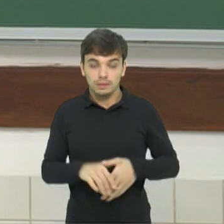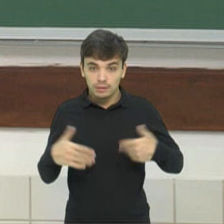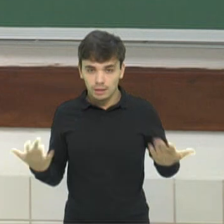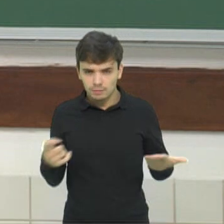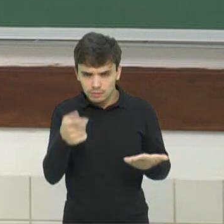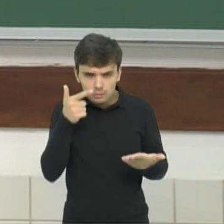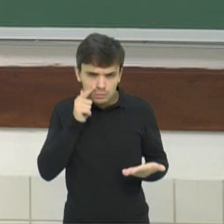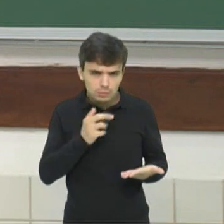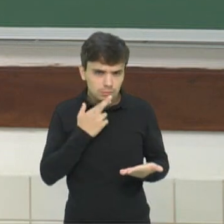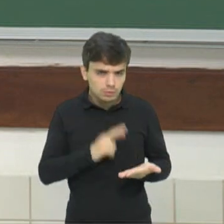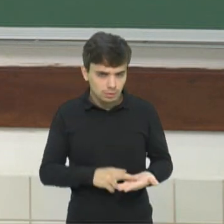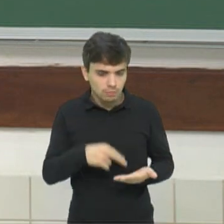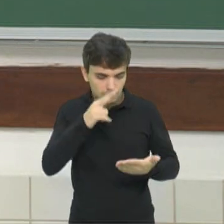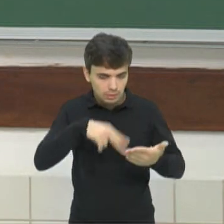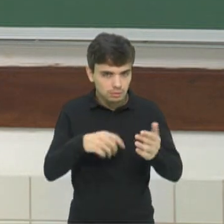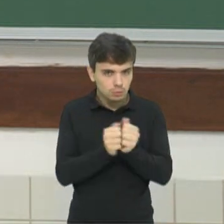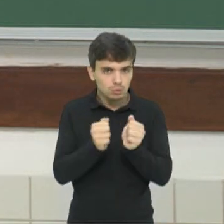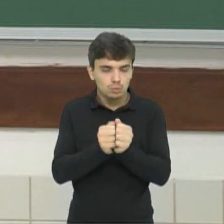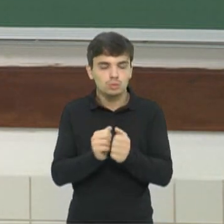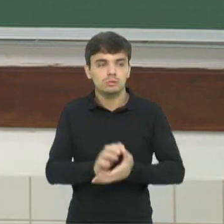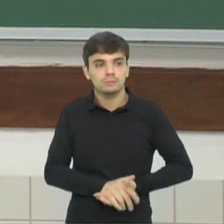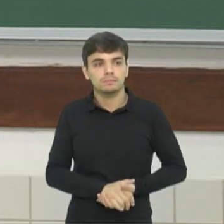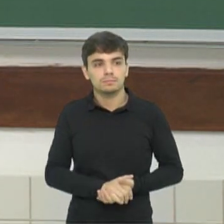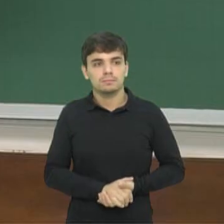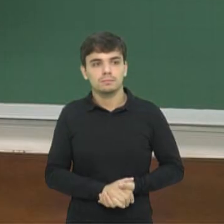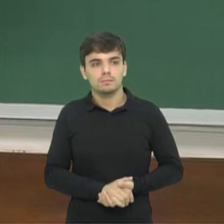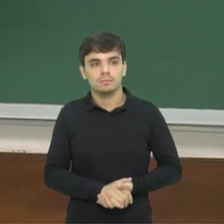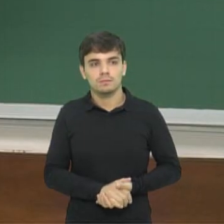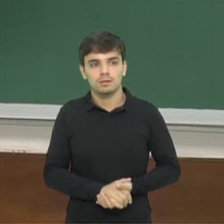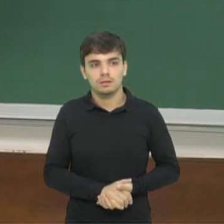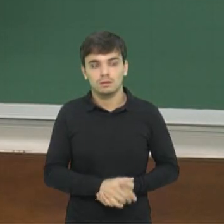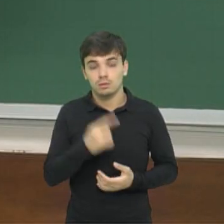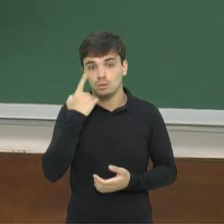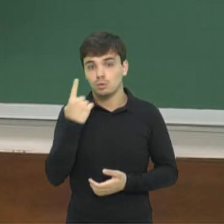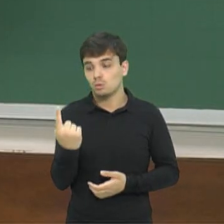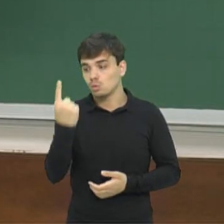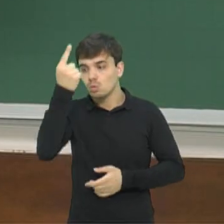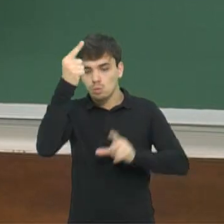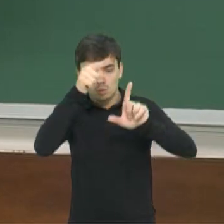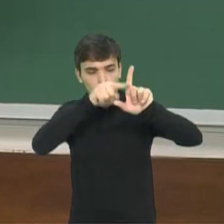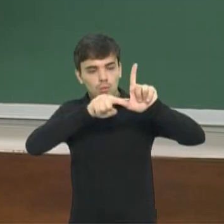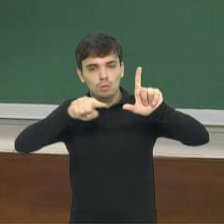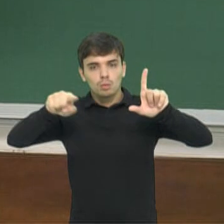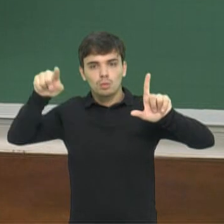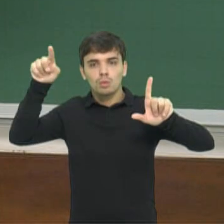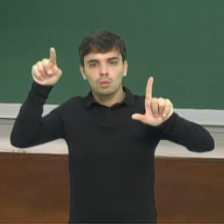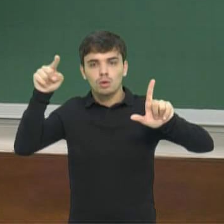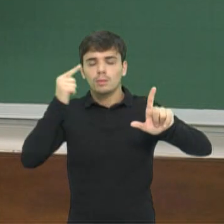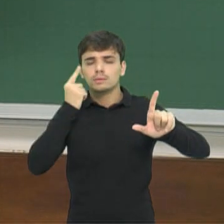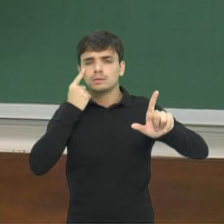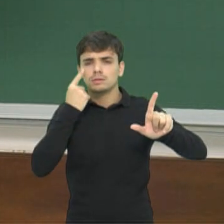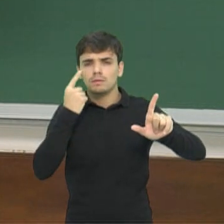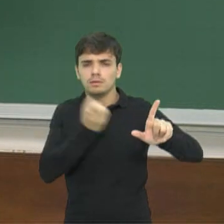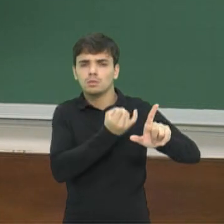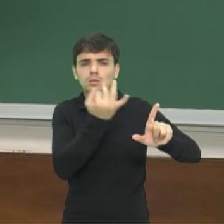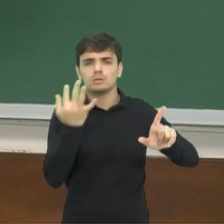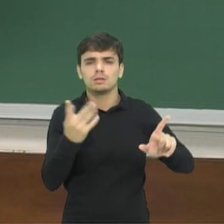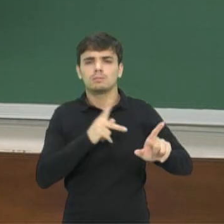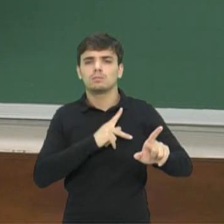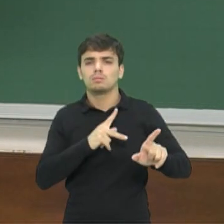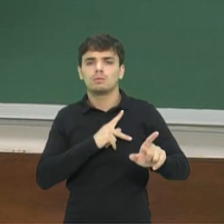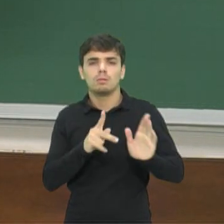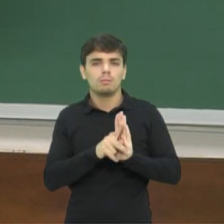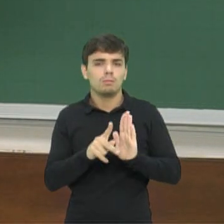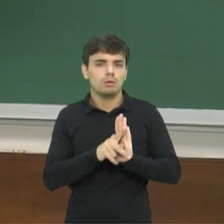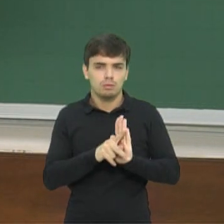E aí, será que você conseguiu? Vamos analisar aqui junto? Olha só, gente, a curva 1, vamos olhar o gráfico aqui primeiro. Você está vendo que o número de organismos